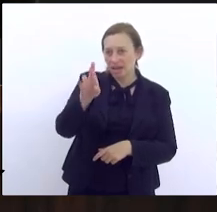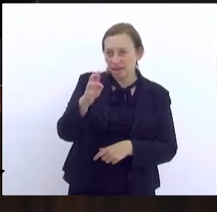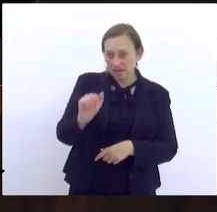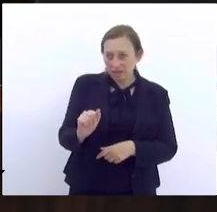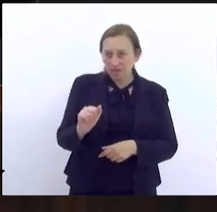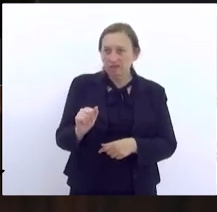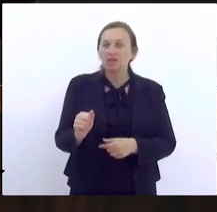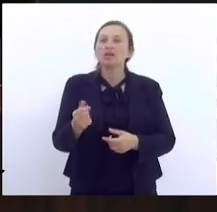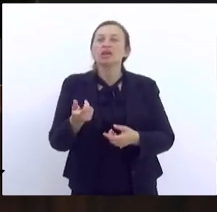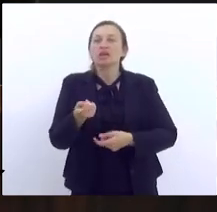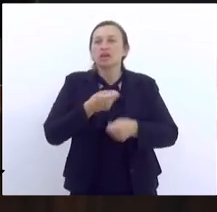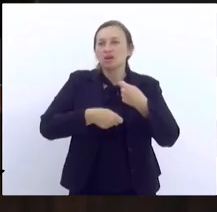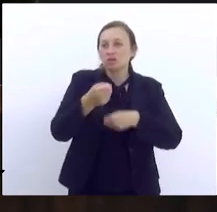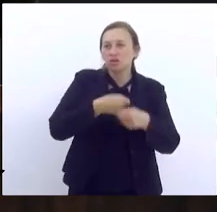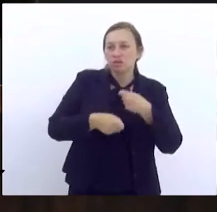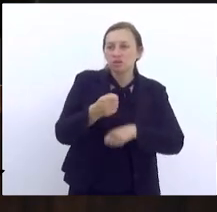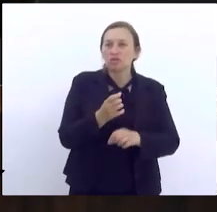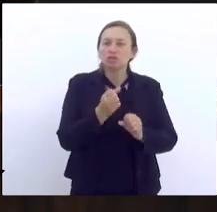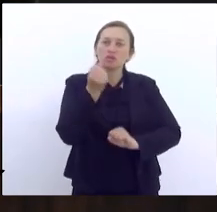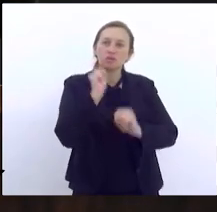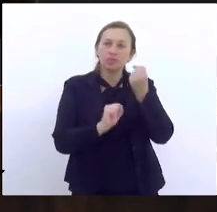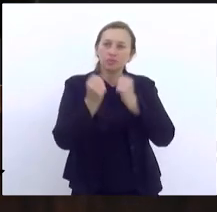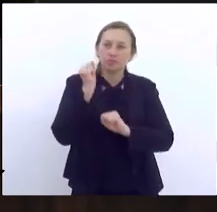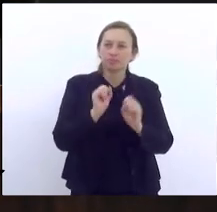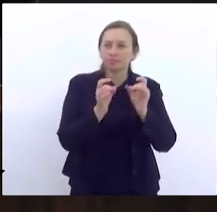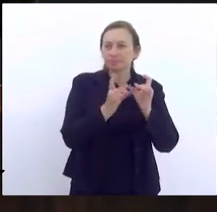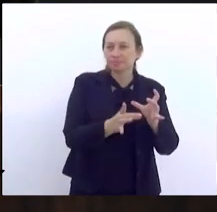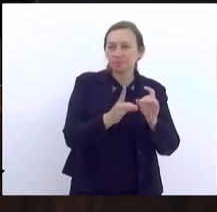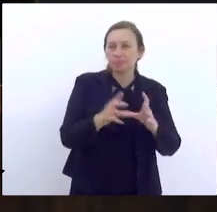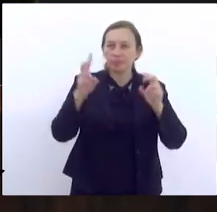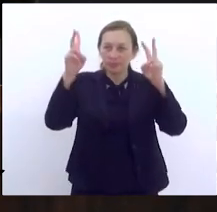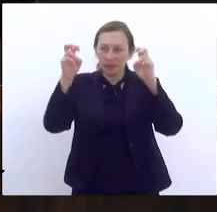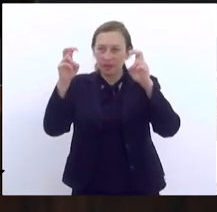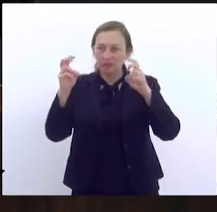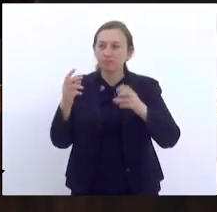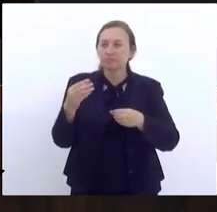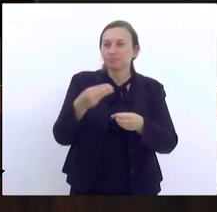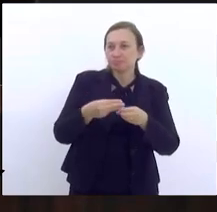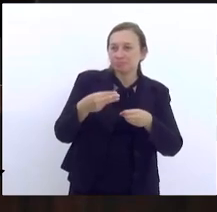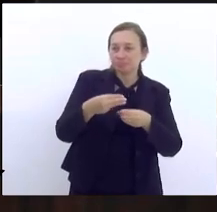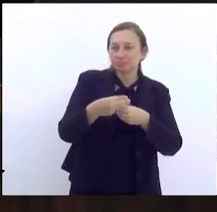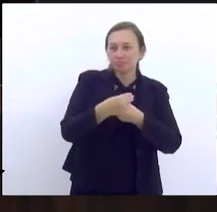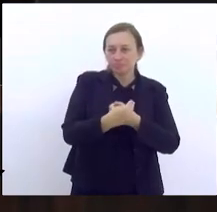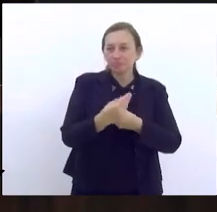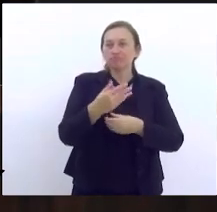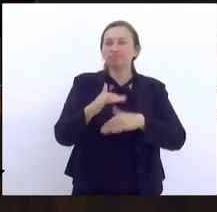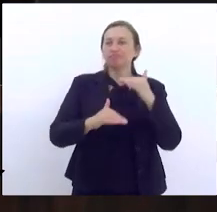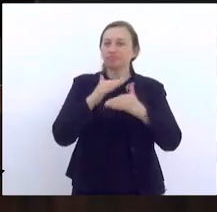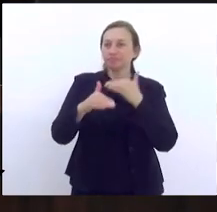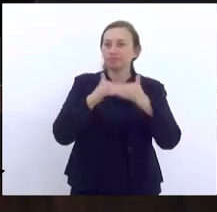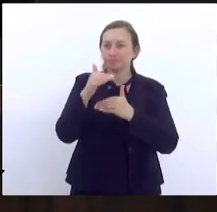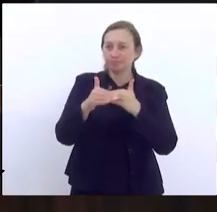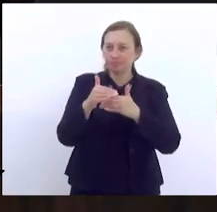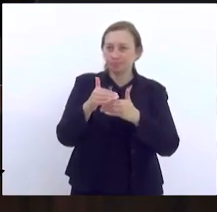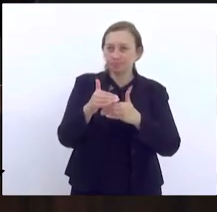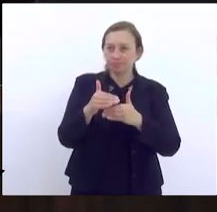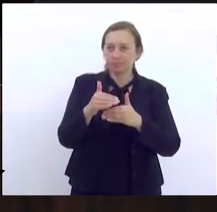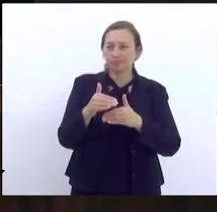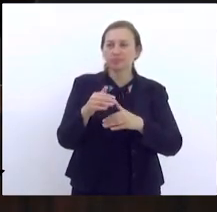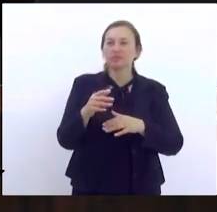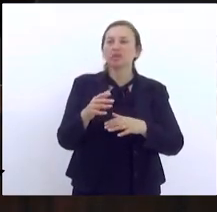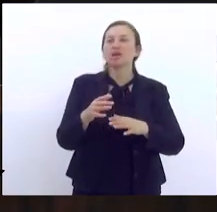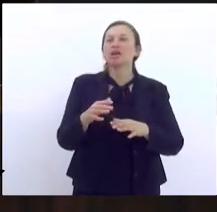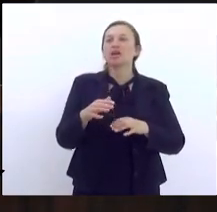de Economia Indústria e Comércio de assuntos municipais e desenvolvimento Regional as emendas de plenário